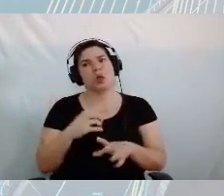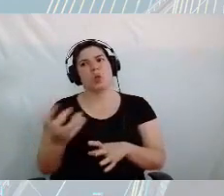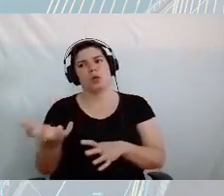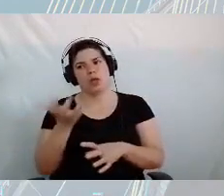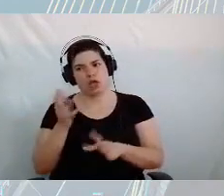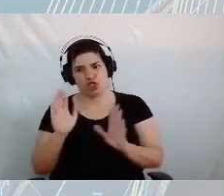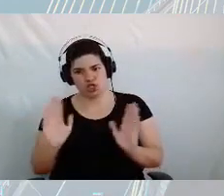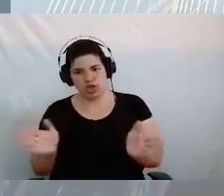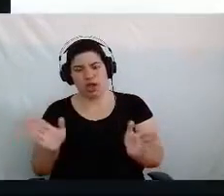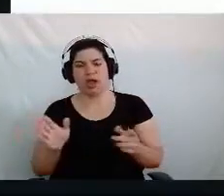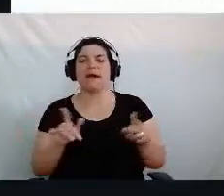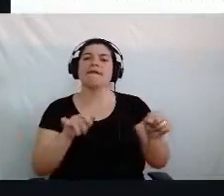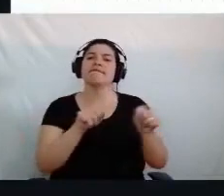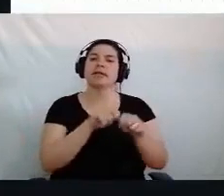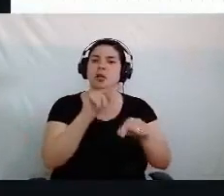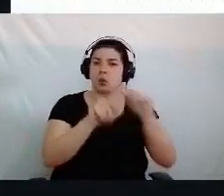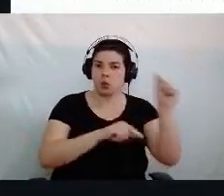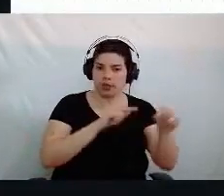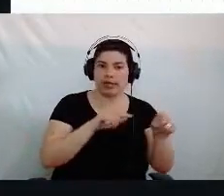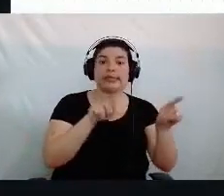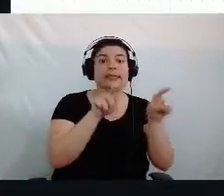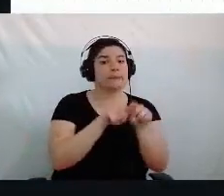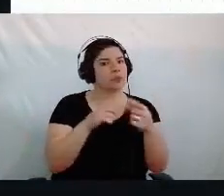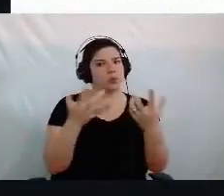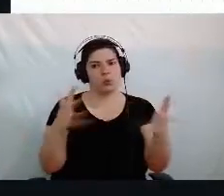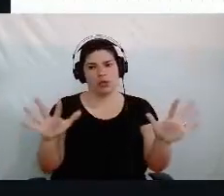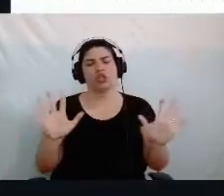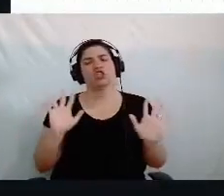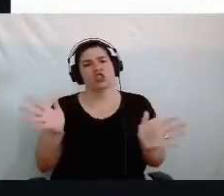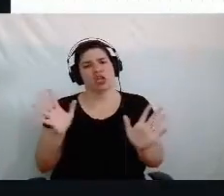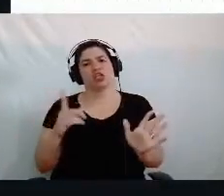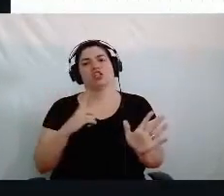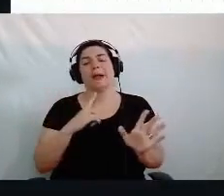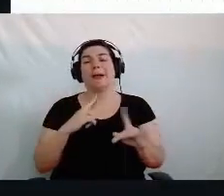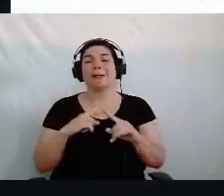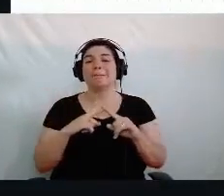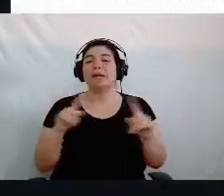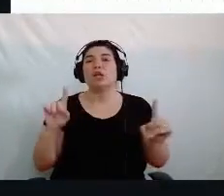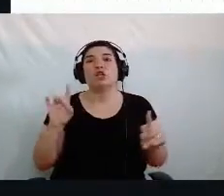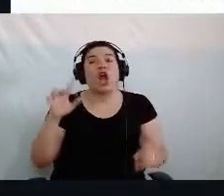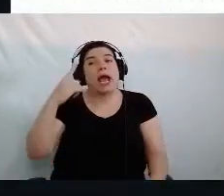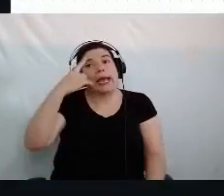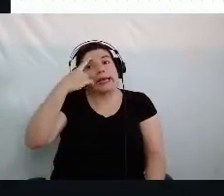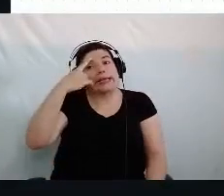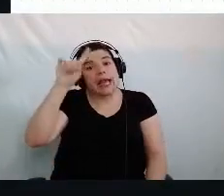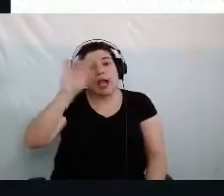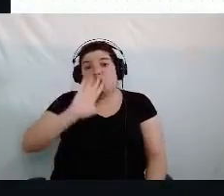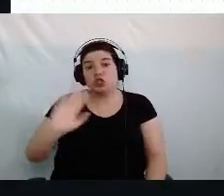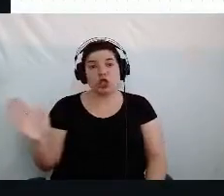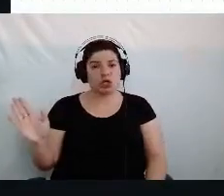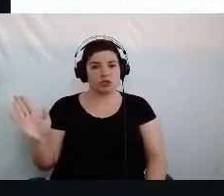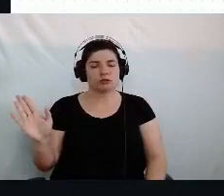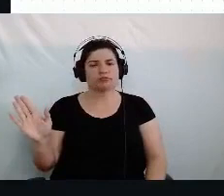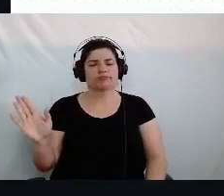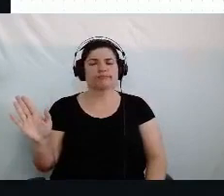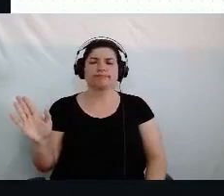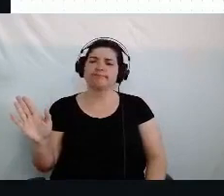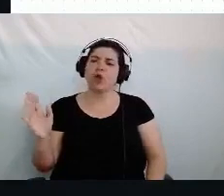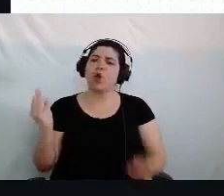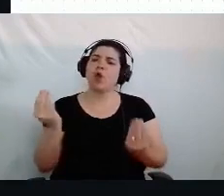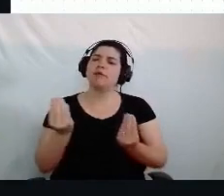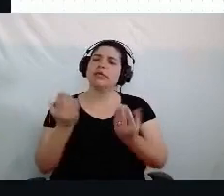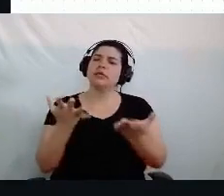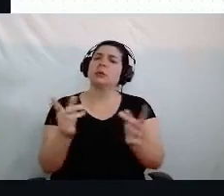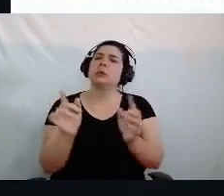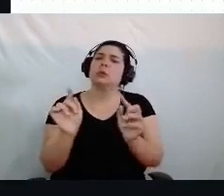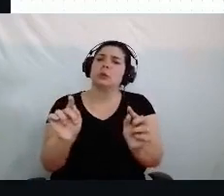ele faria e o que a gente não queria. Só que ele era só uma ideia. E o que a gente ia oferecer?